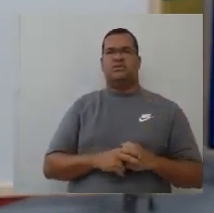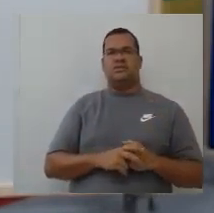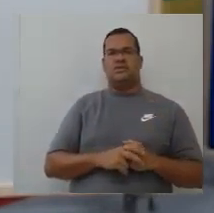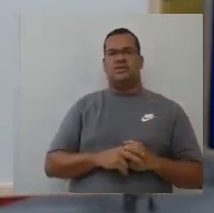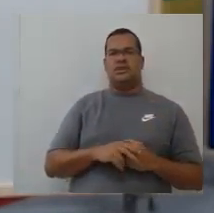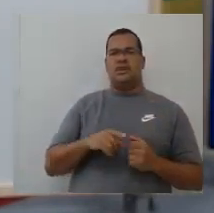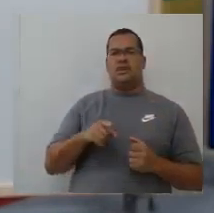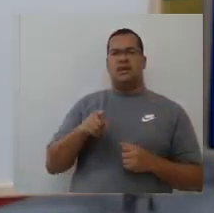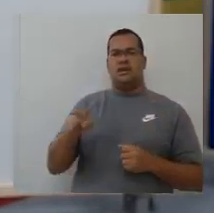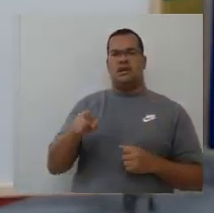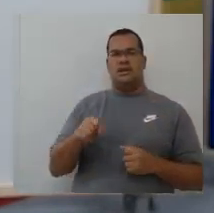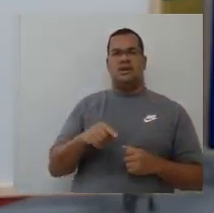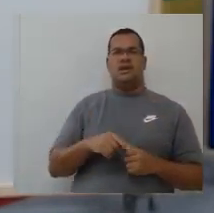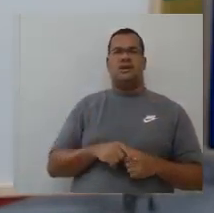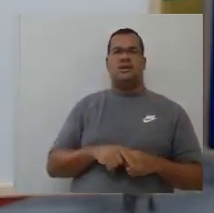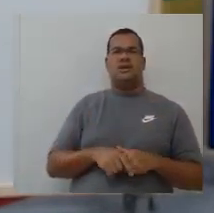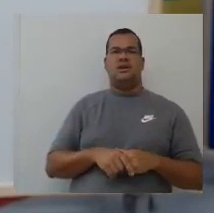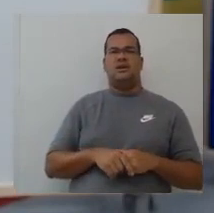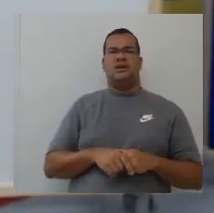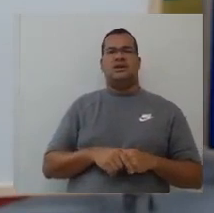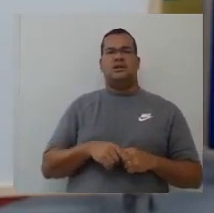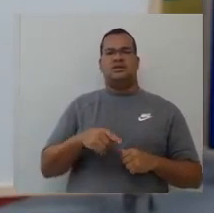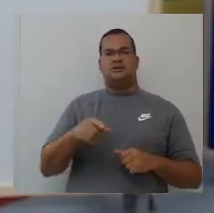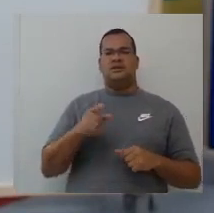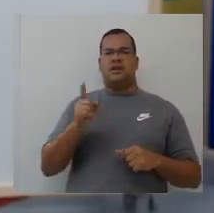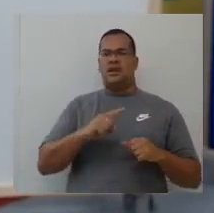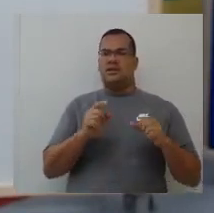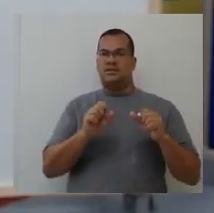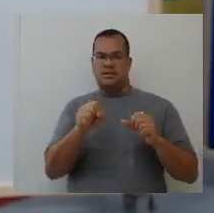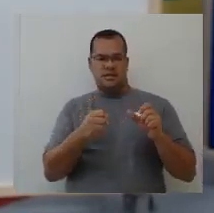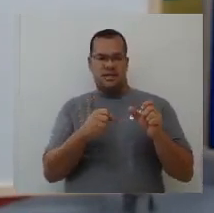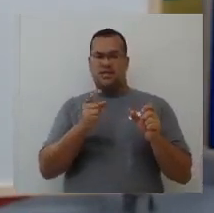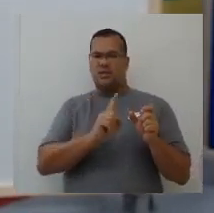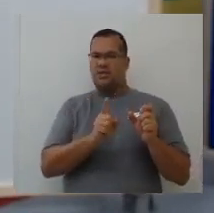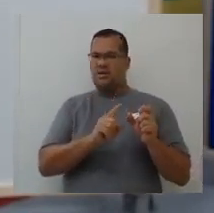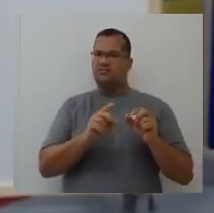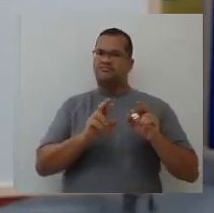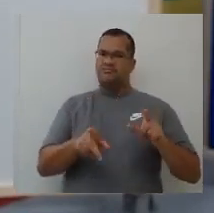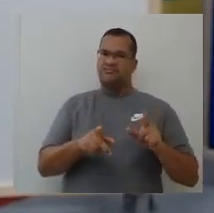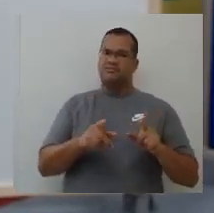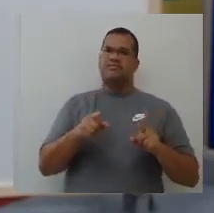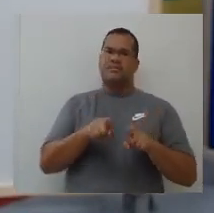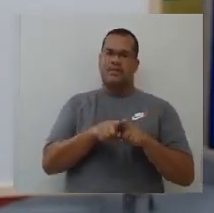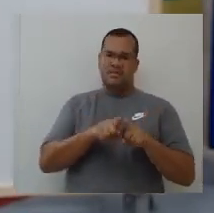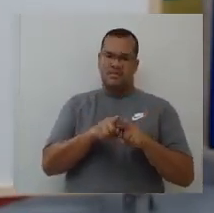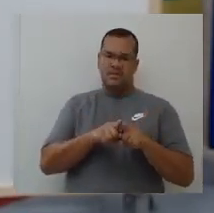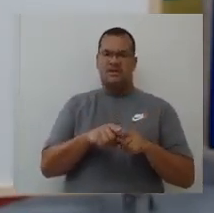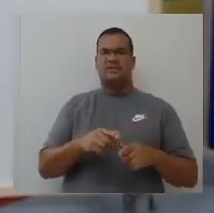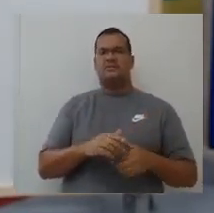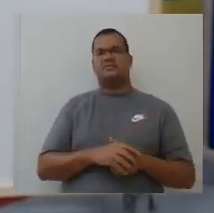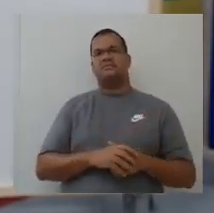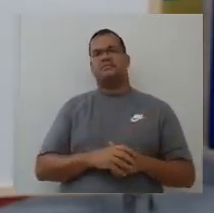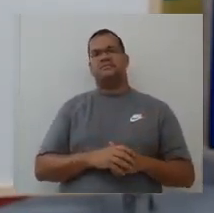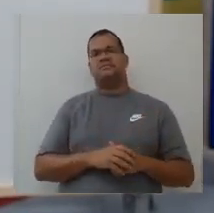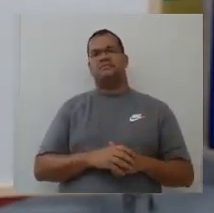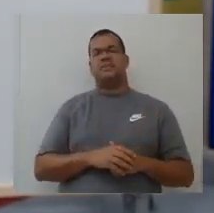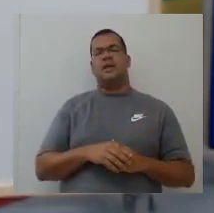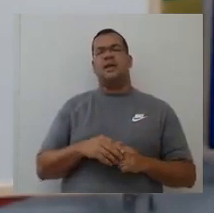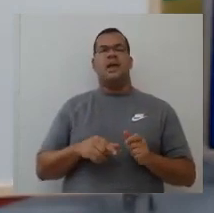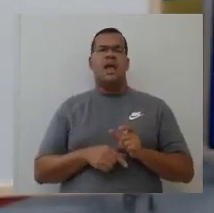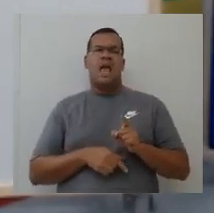Quando eu coloco o S aí no final do trabalho, será que isso é plural? Não, né? Tá a mesma coisa no inglês. Ela trabalha.